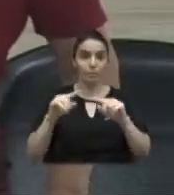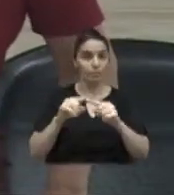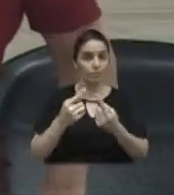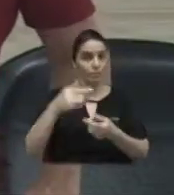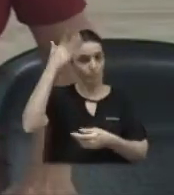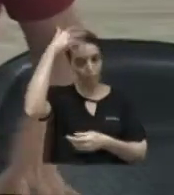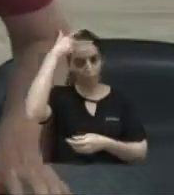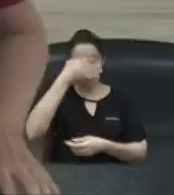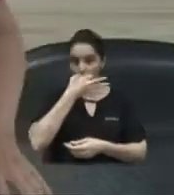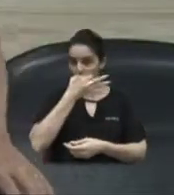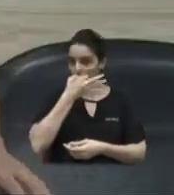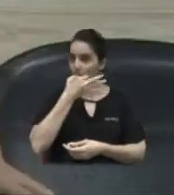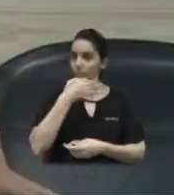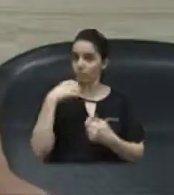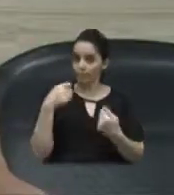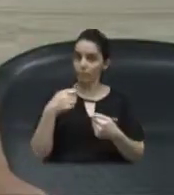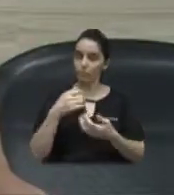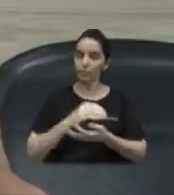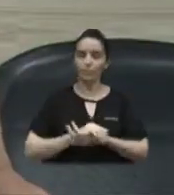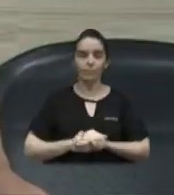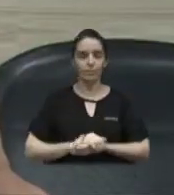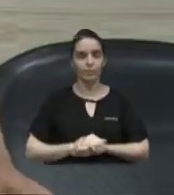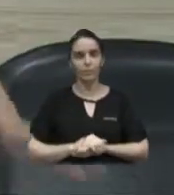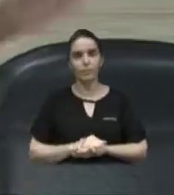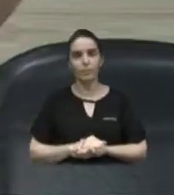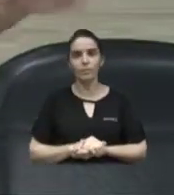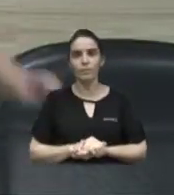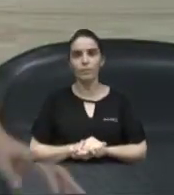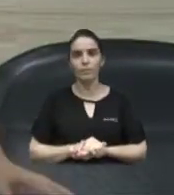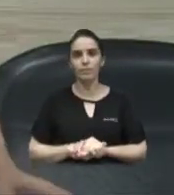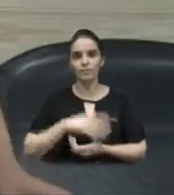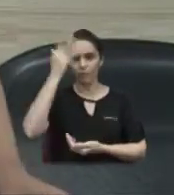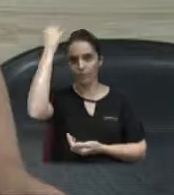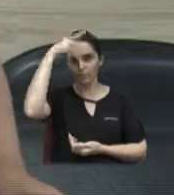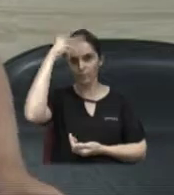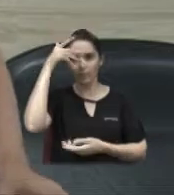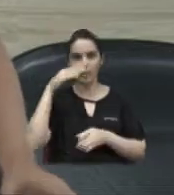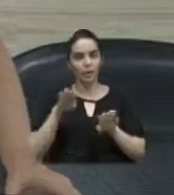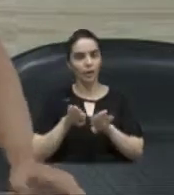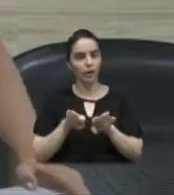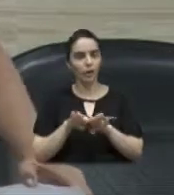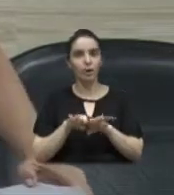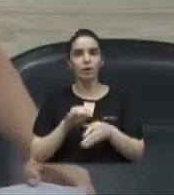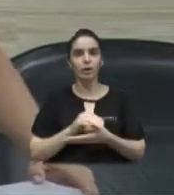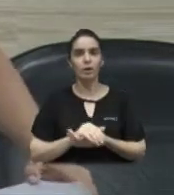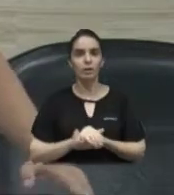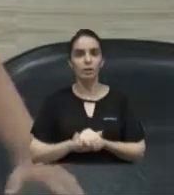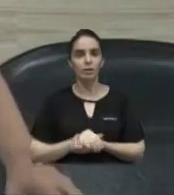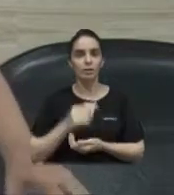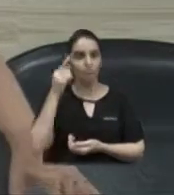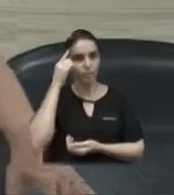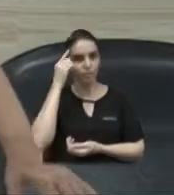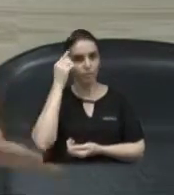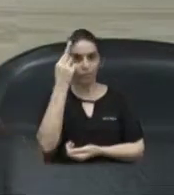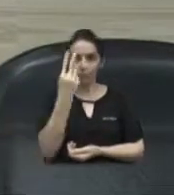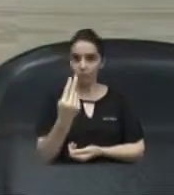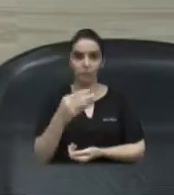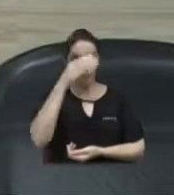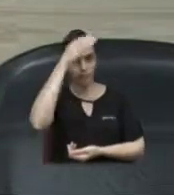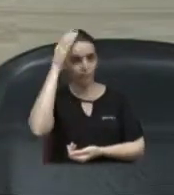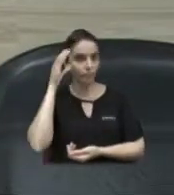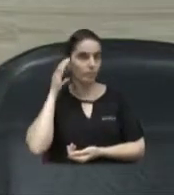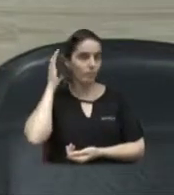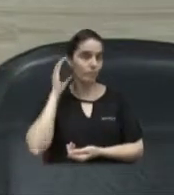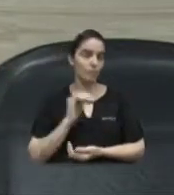levantar para dizer que, embora eu também tenha uma linha como o da vereadora Carolina Pontes,